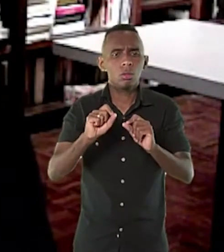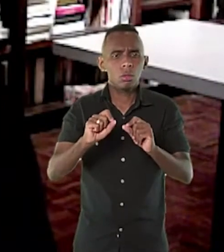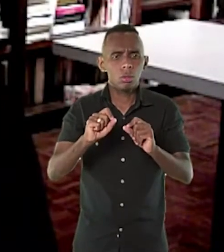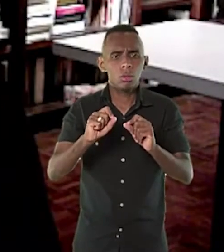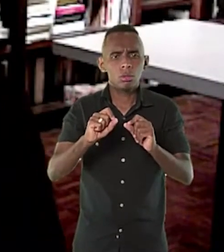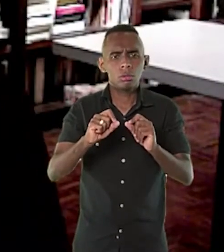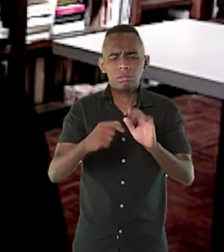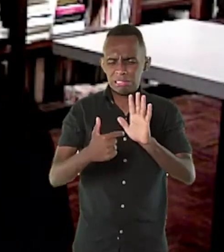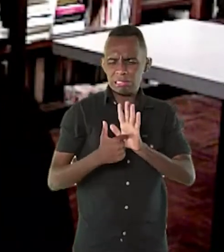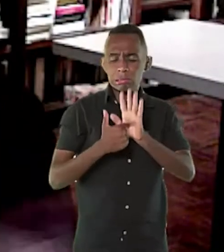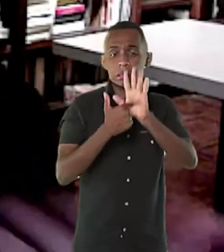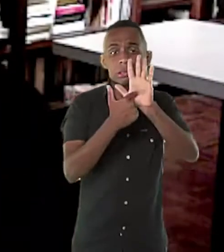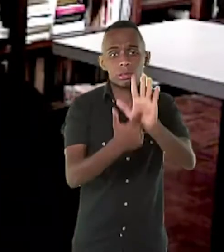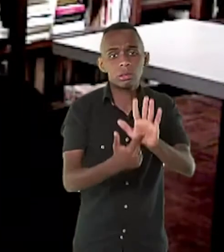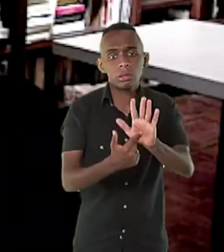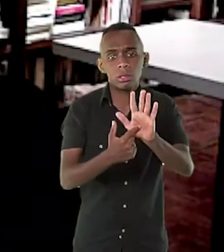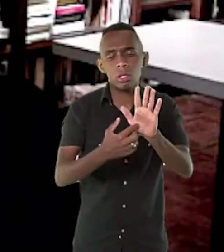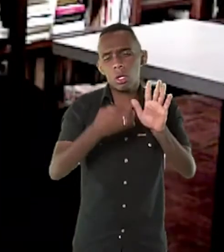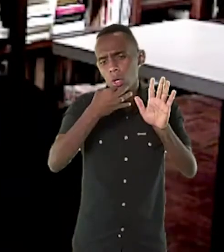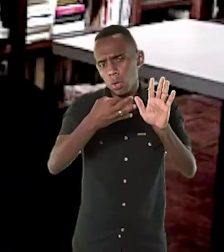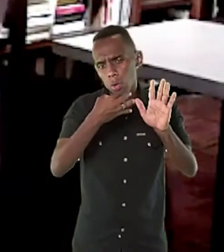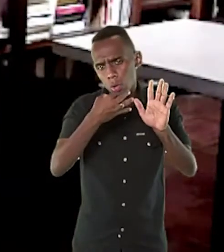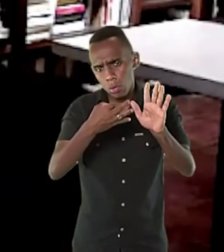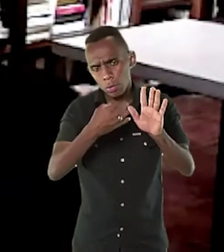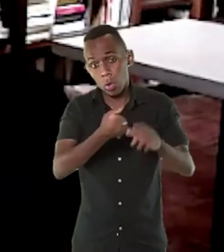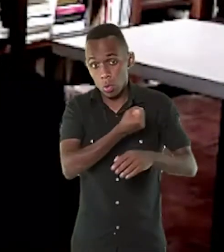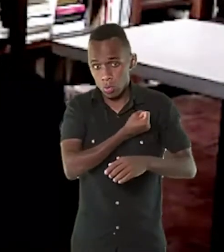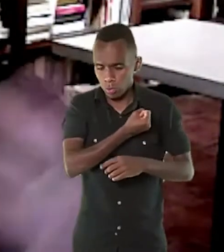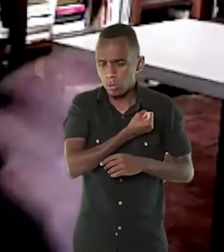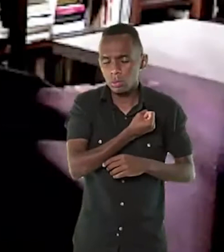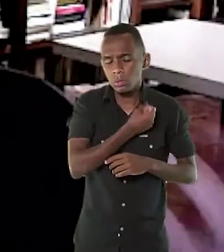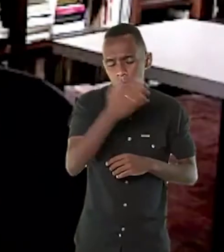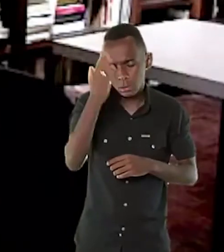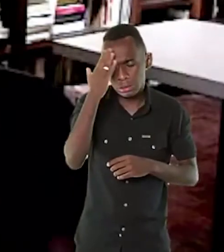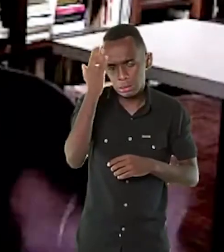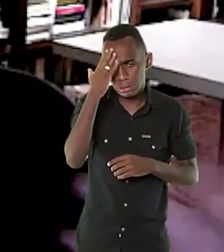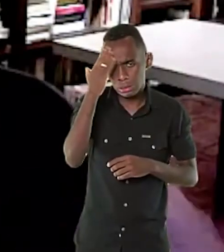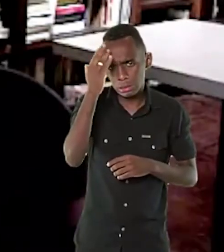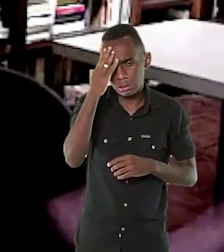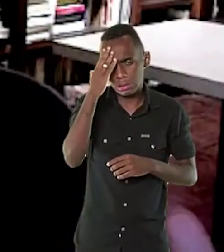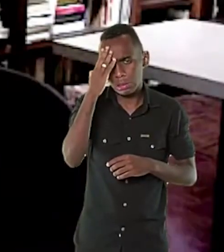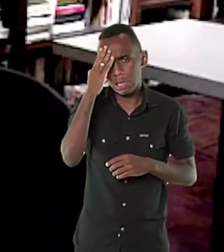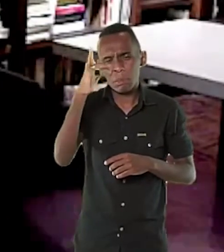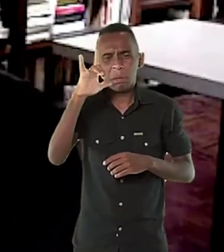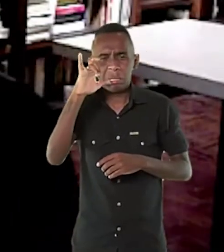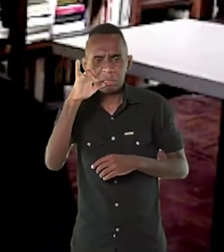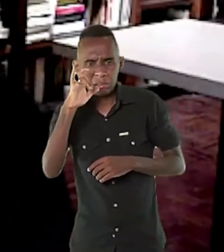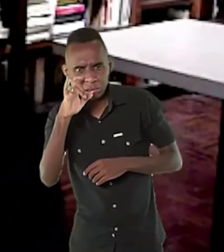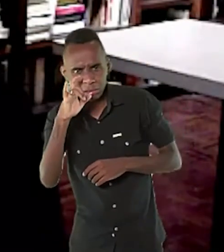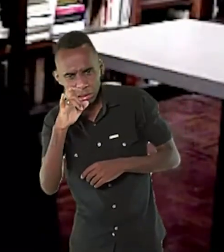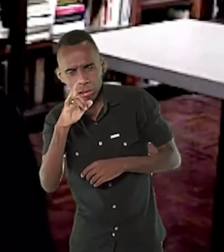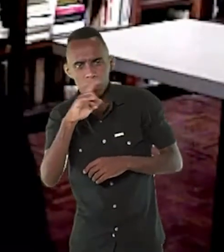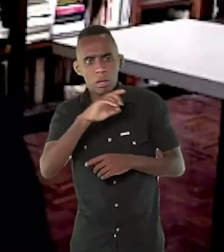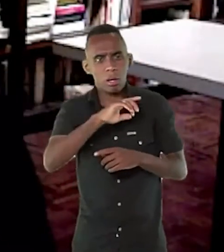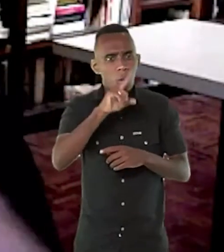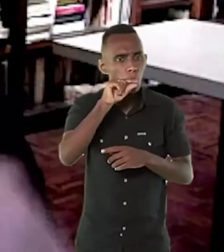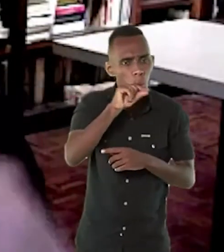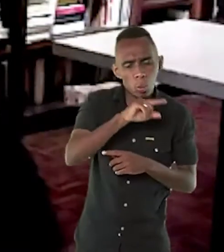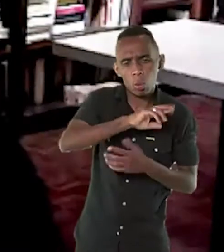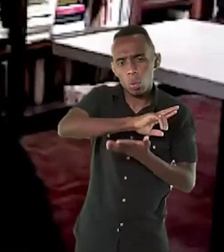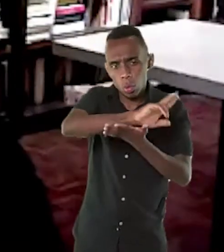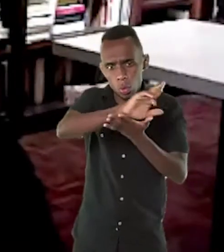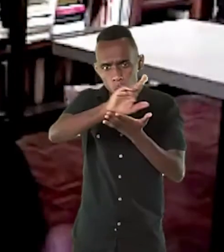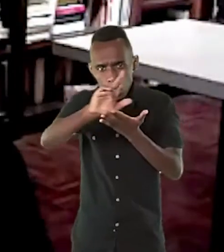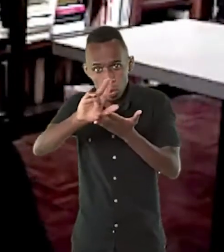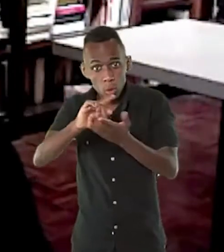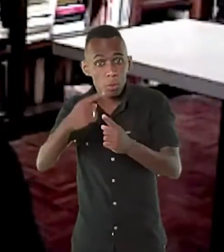que é fomentado pelos próprios algoritmos, agora o Instagram, com essa história de que o importante são